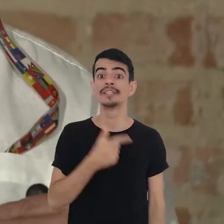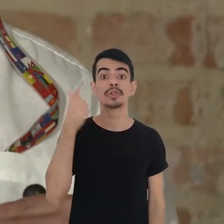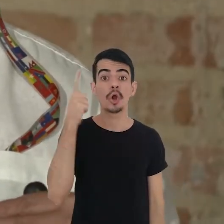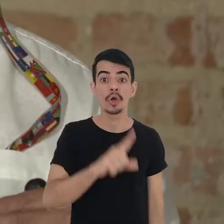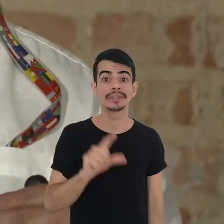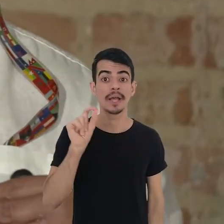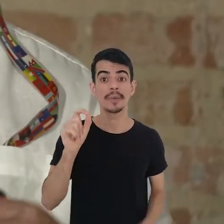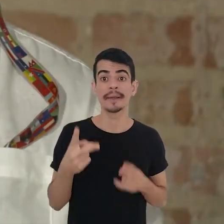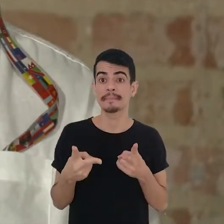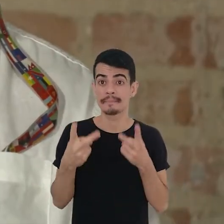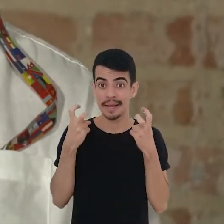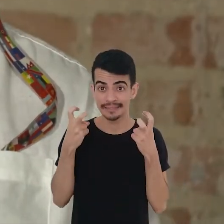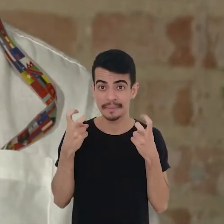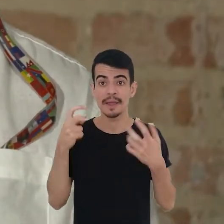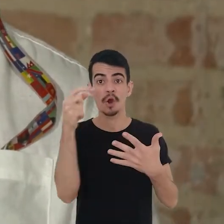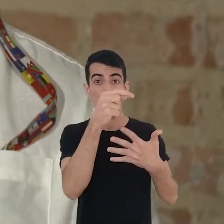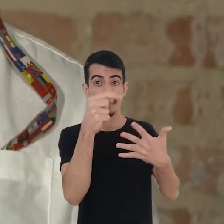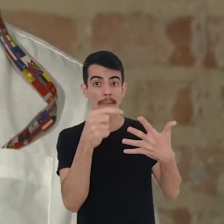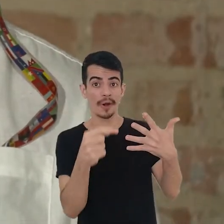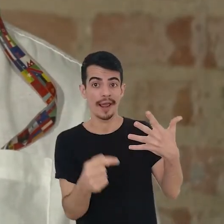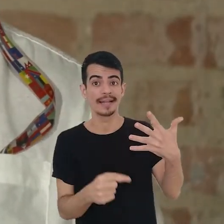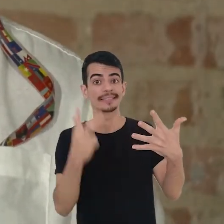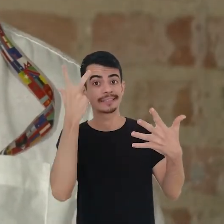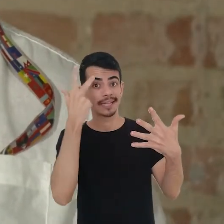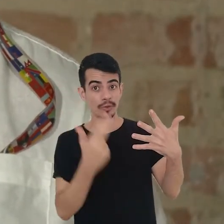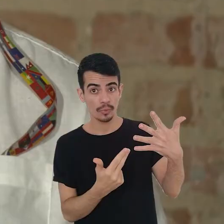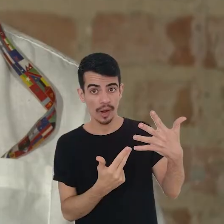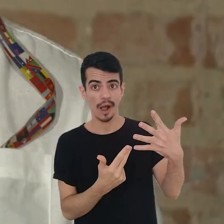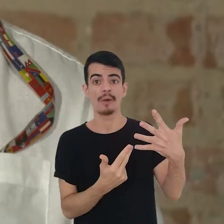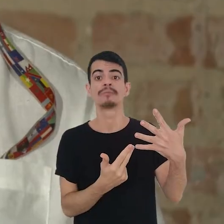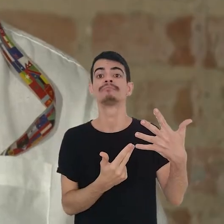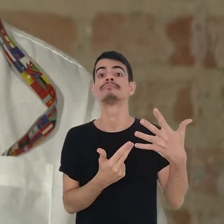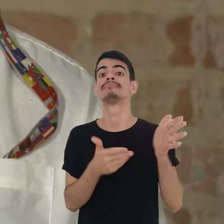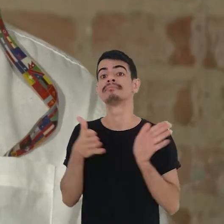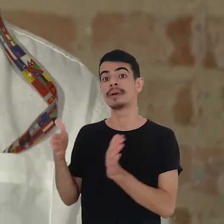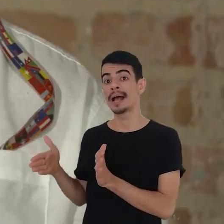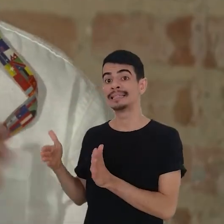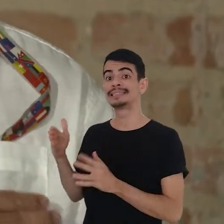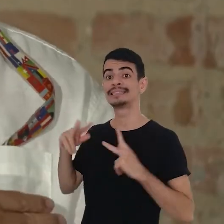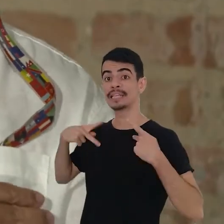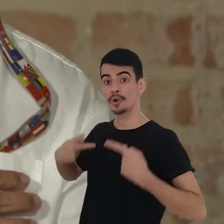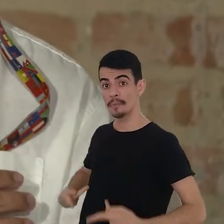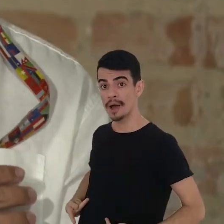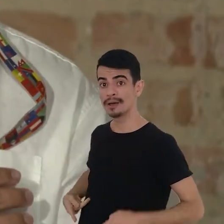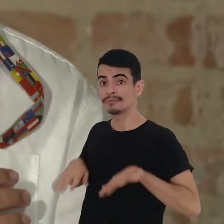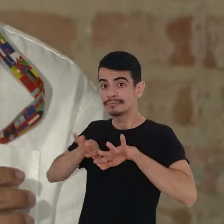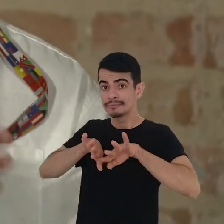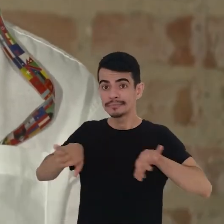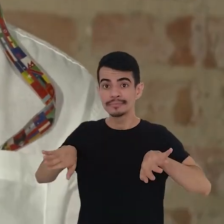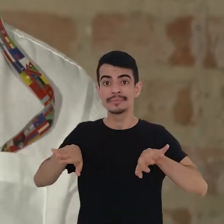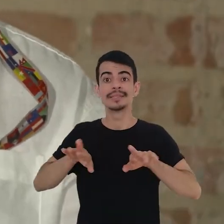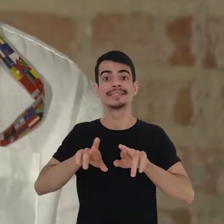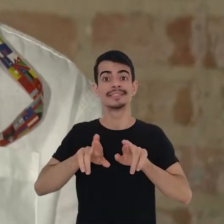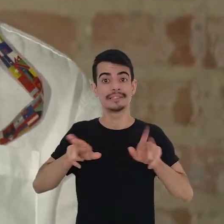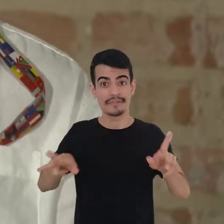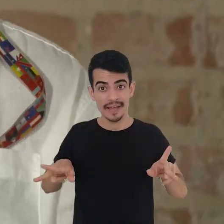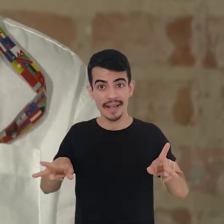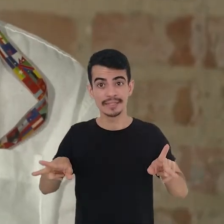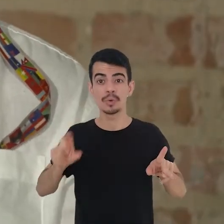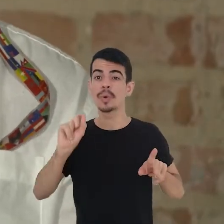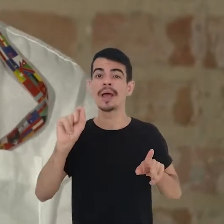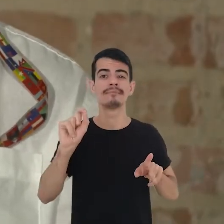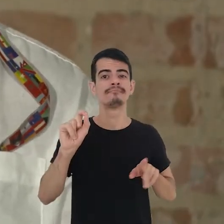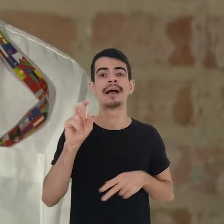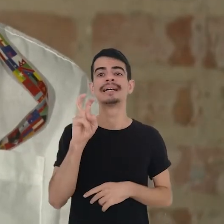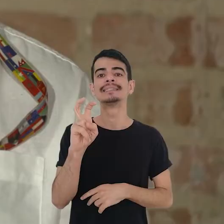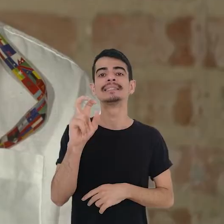desacoplar as componentes naturais da componente antrópica muito recentemente, há aproximadamente uns